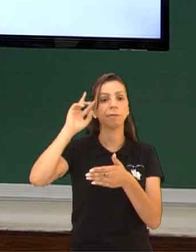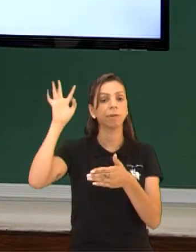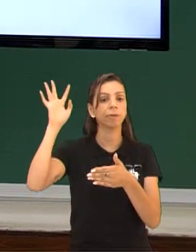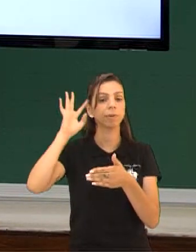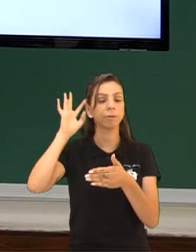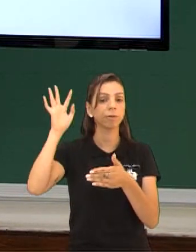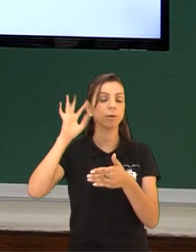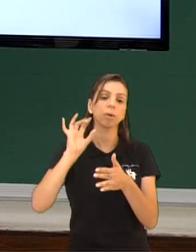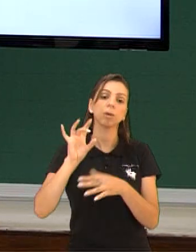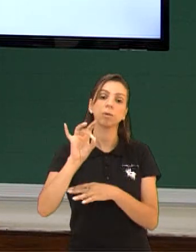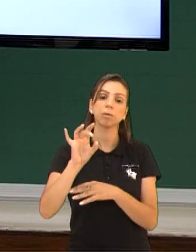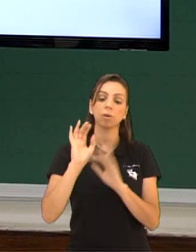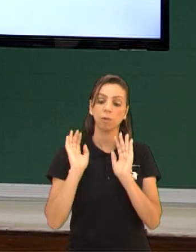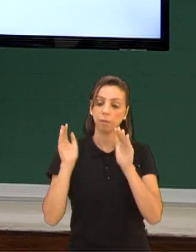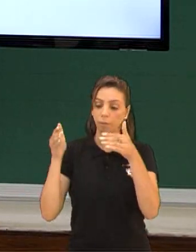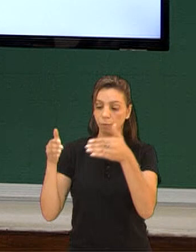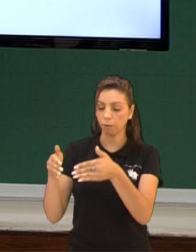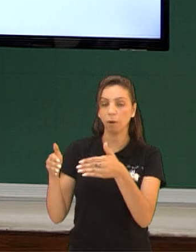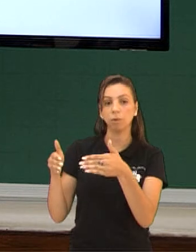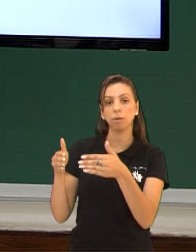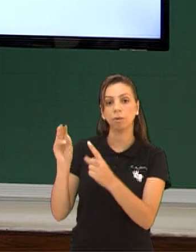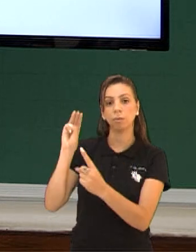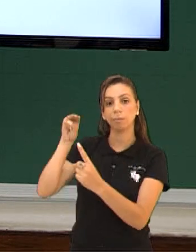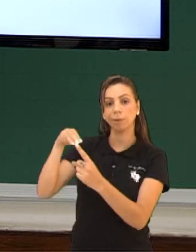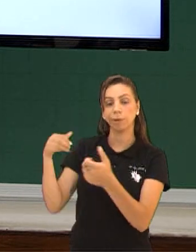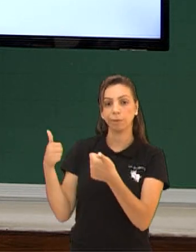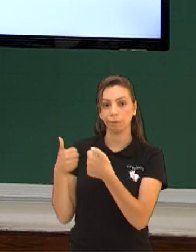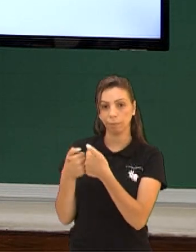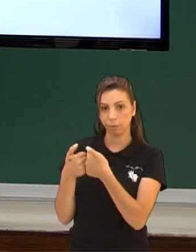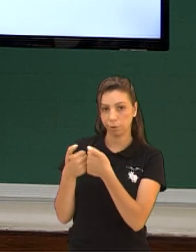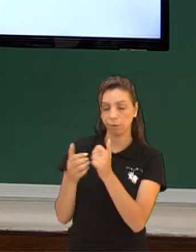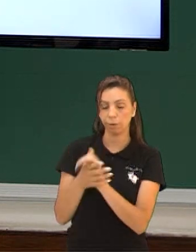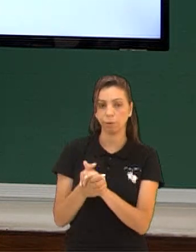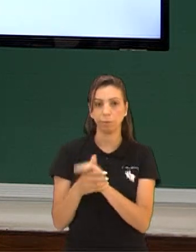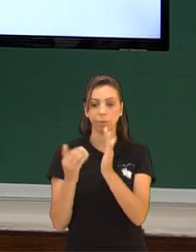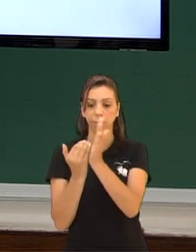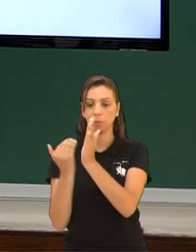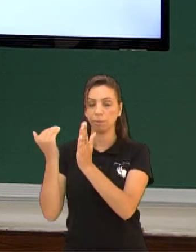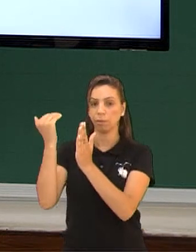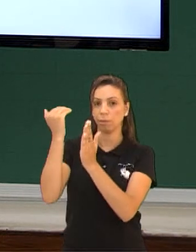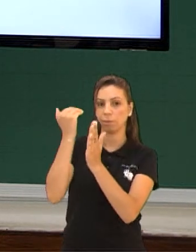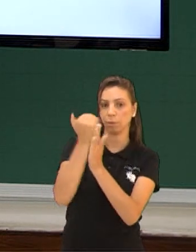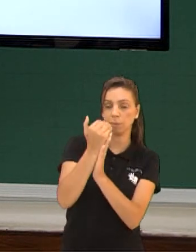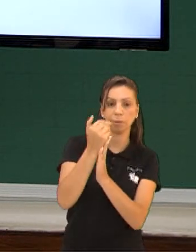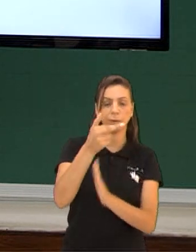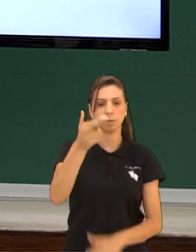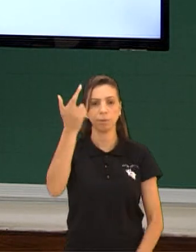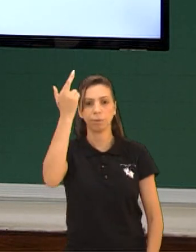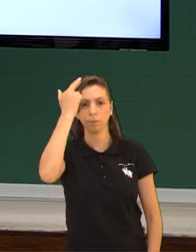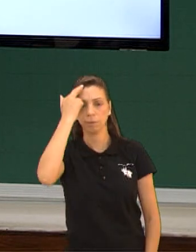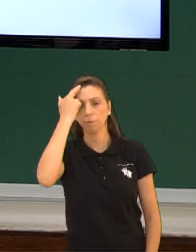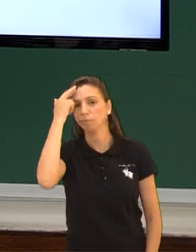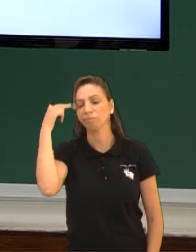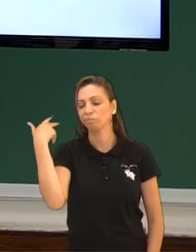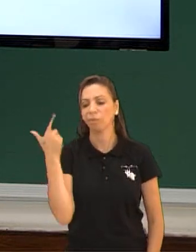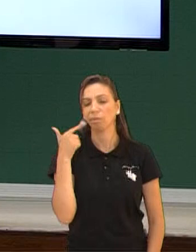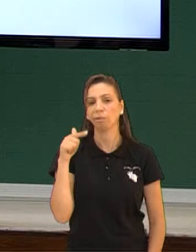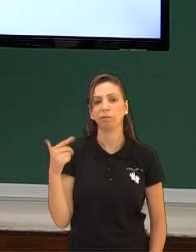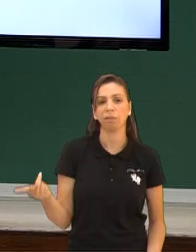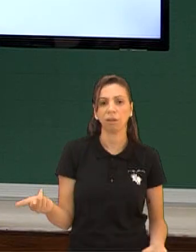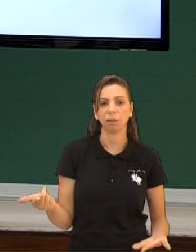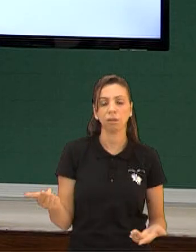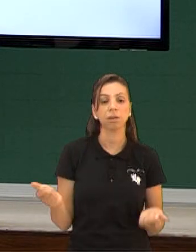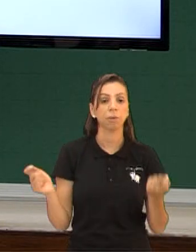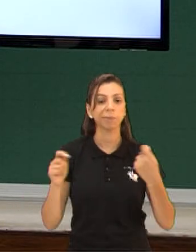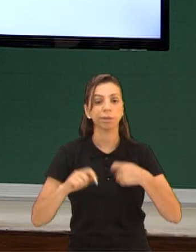dedicou somente às questões metafísicas e colocando um patamar na racionalidade que ela não tem. Então